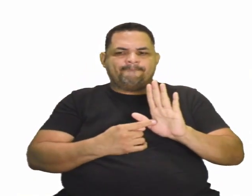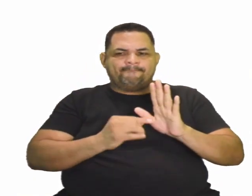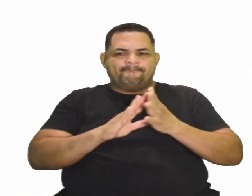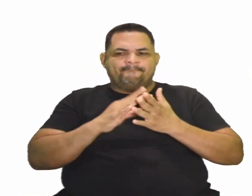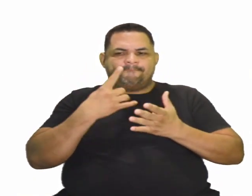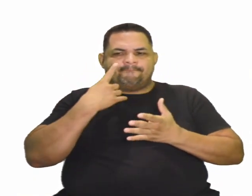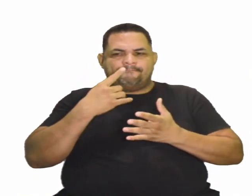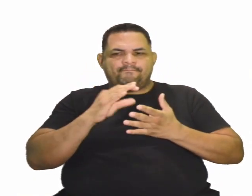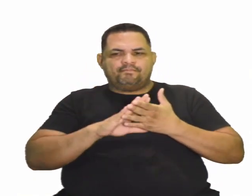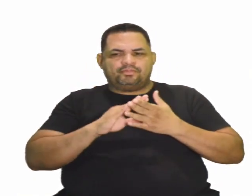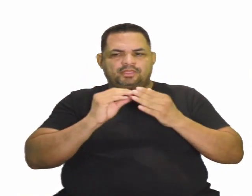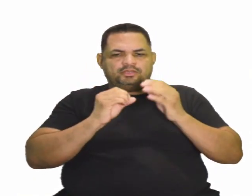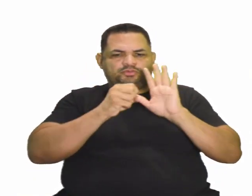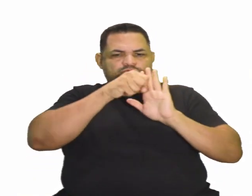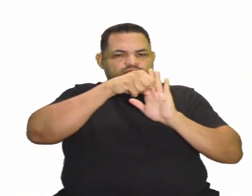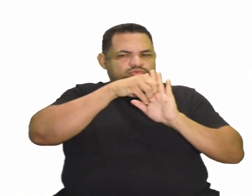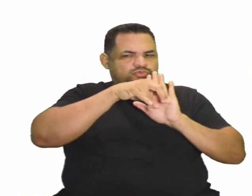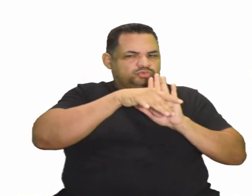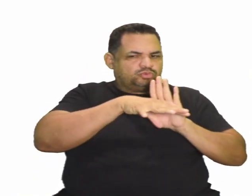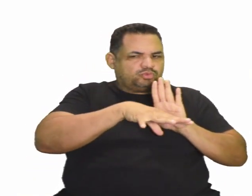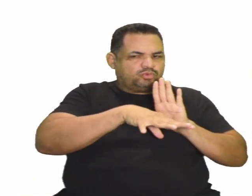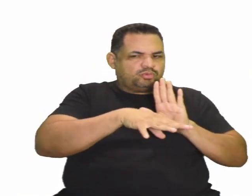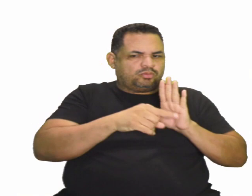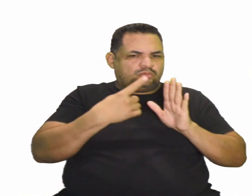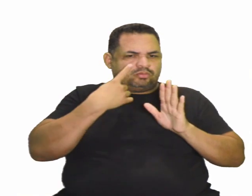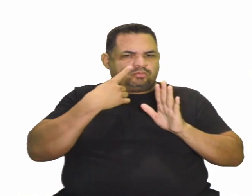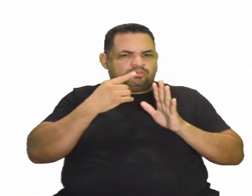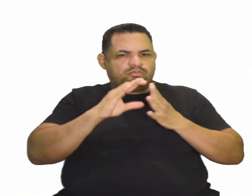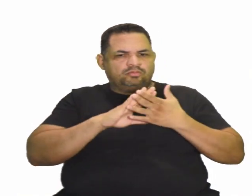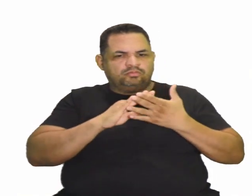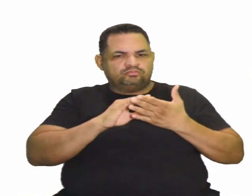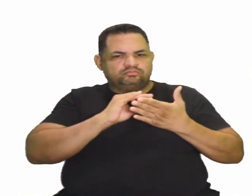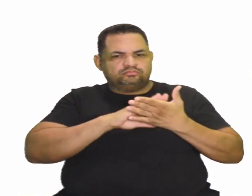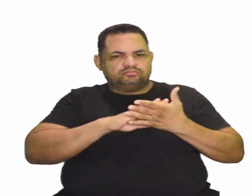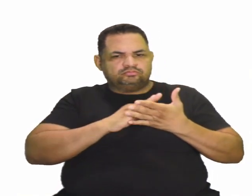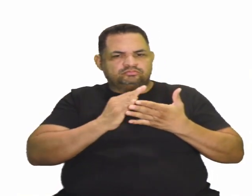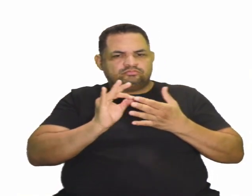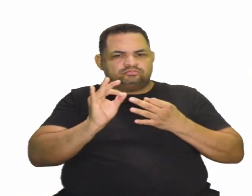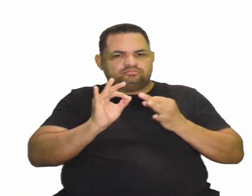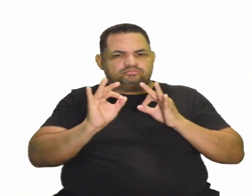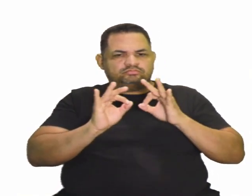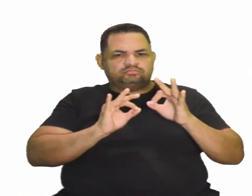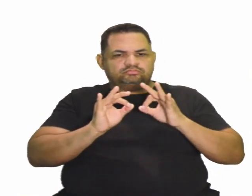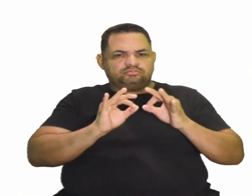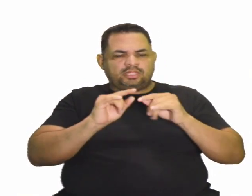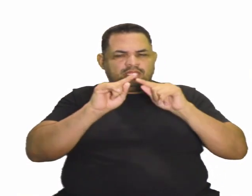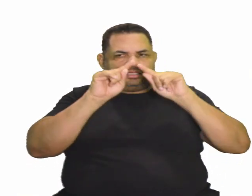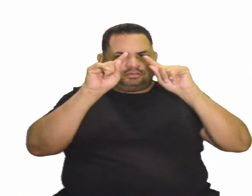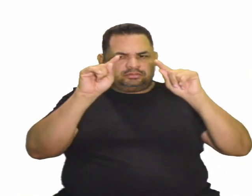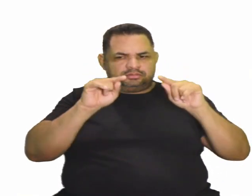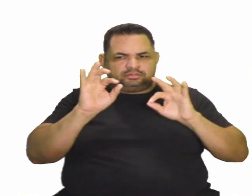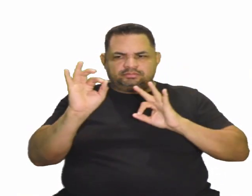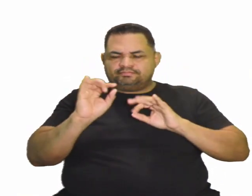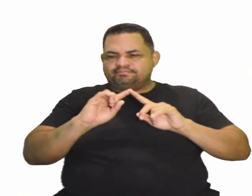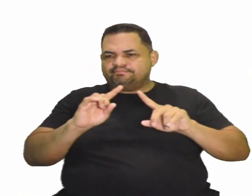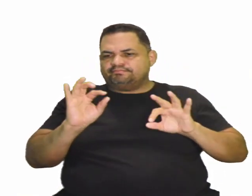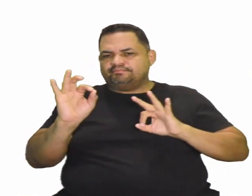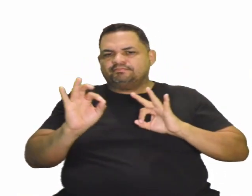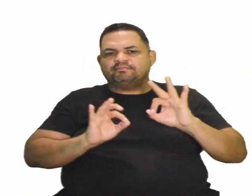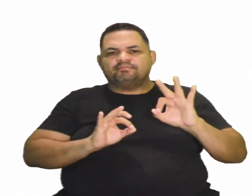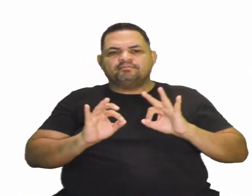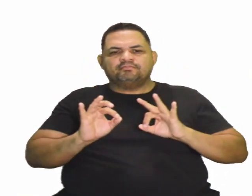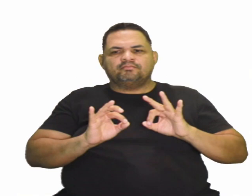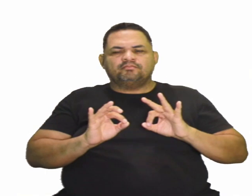de sombra, né? Nitidez, não nitidez nas linhas, nas formas, mas